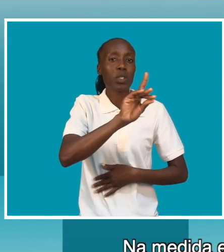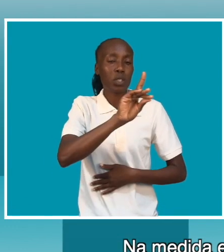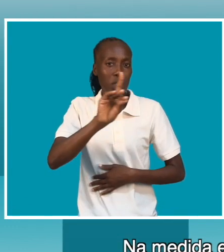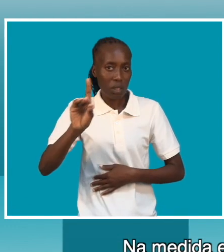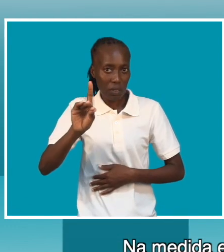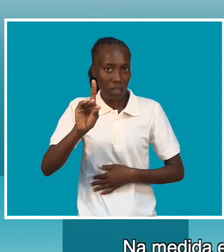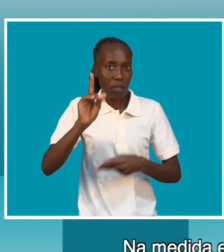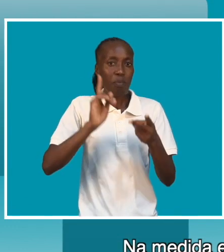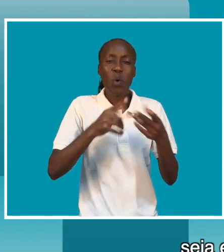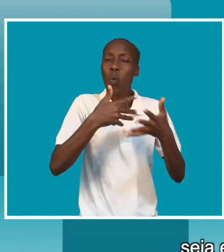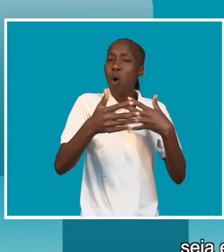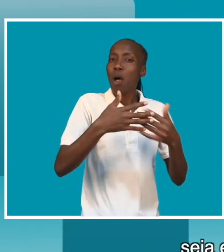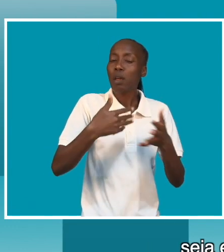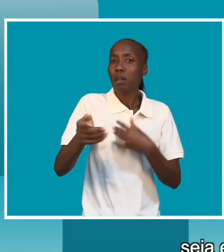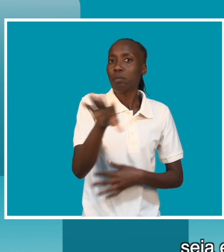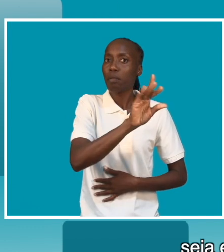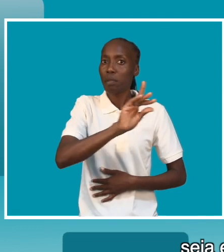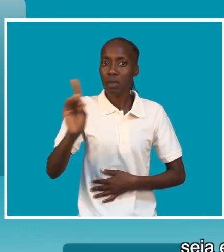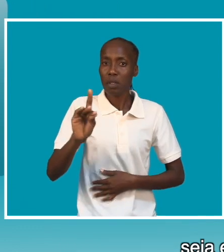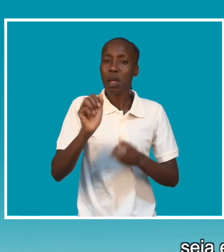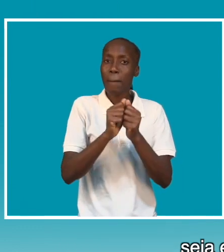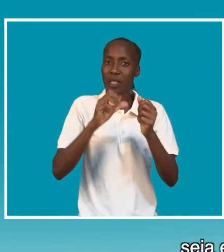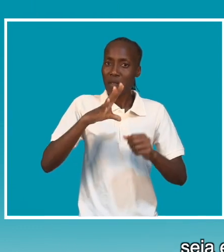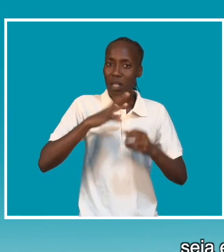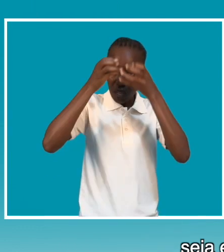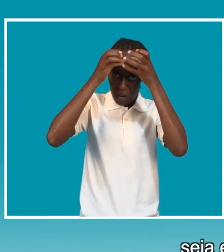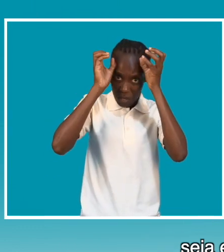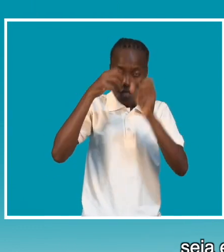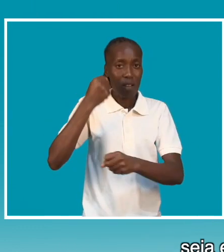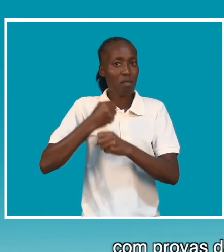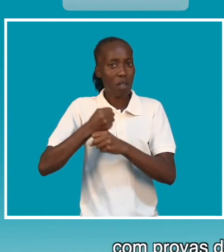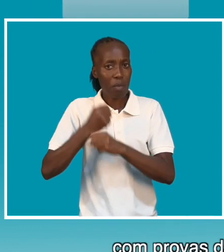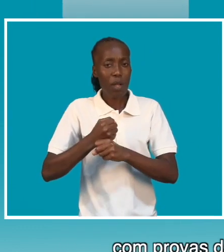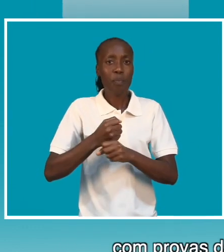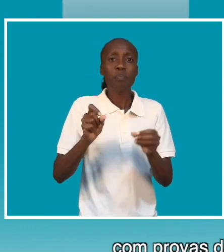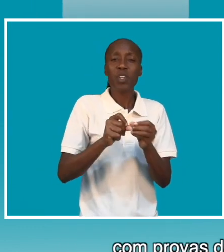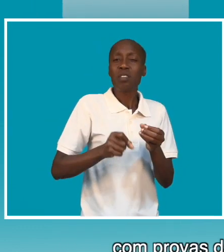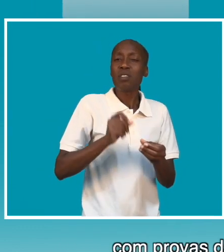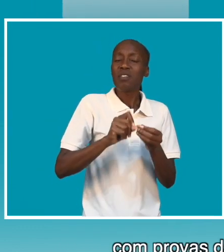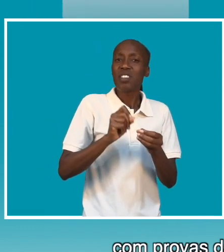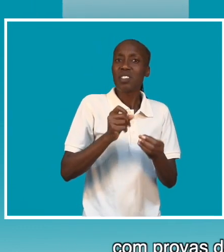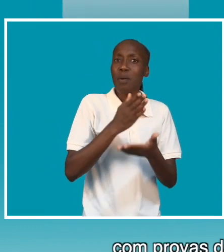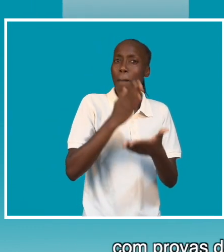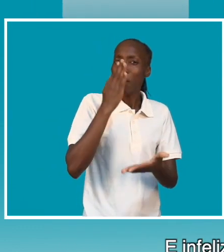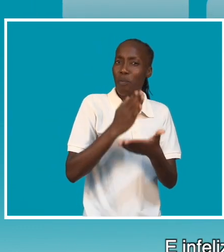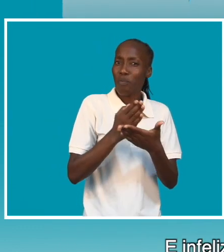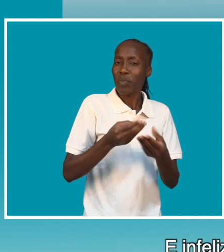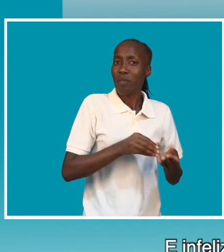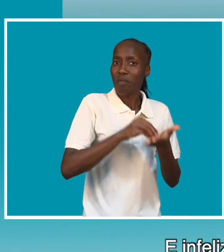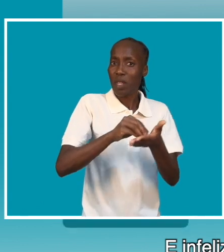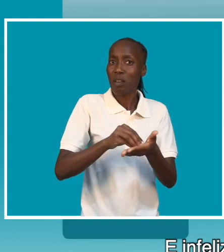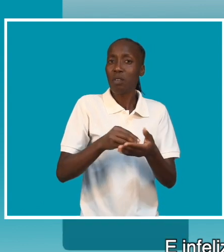que são deficientes seja ela qual for a deficiência mas com capacidade de trabalho com provas dadas de capacidade de trabalho